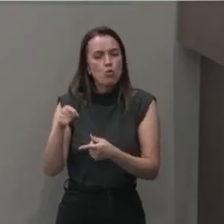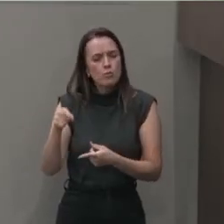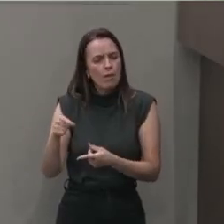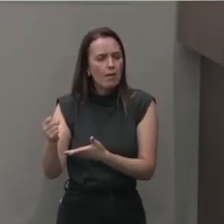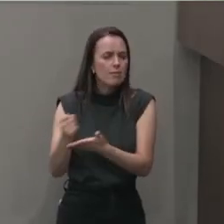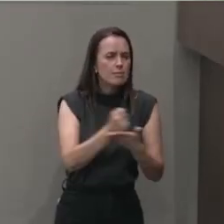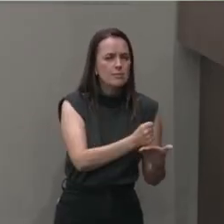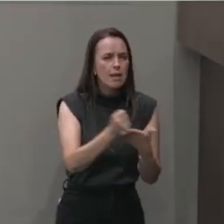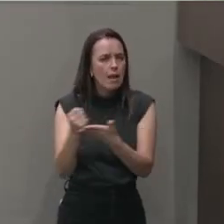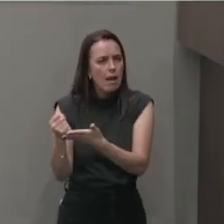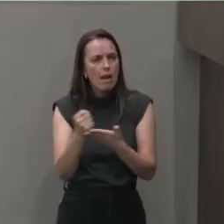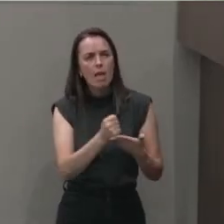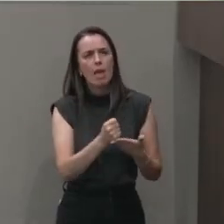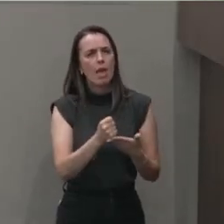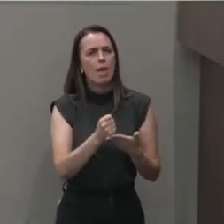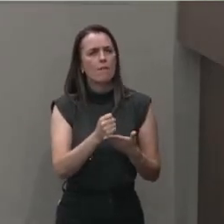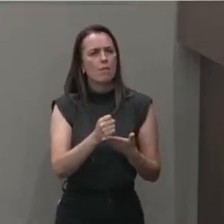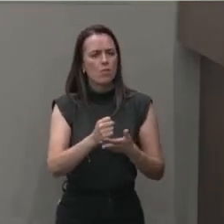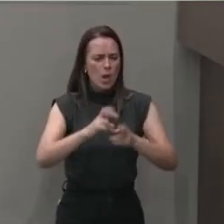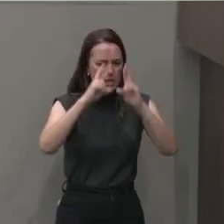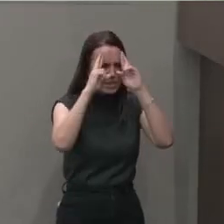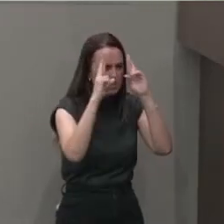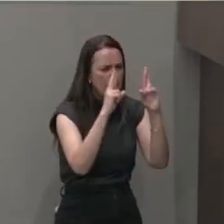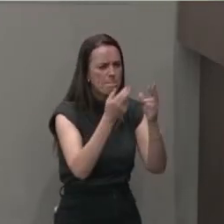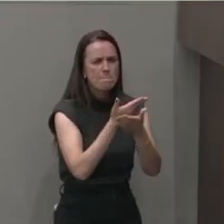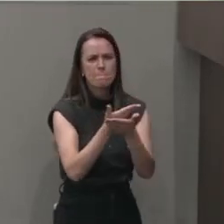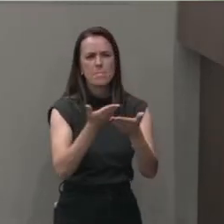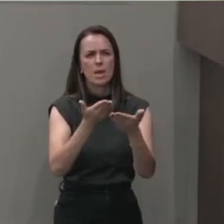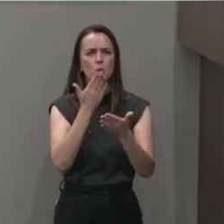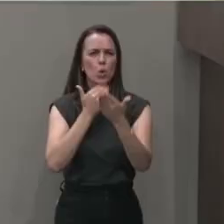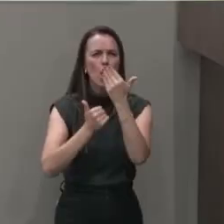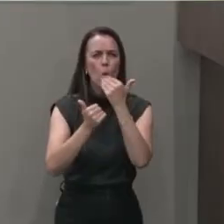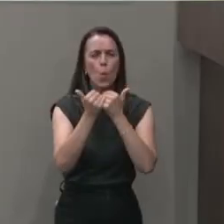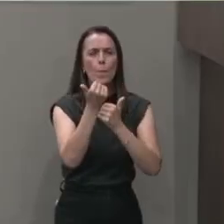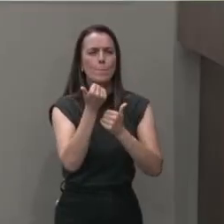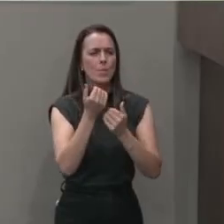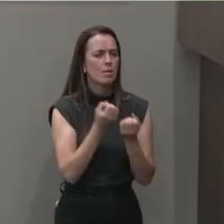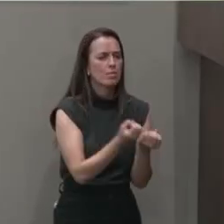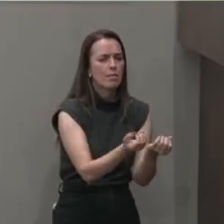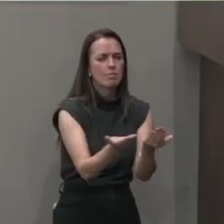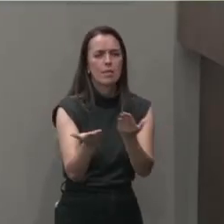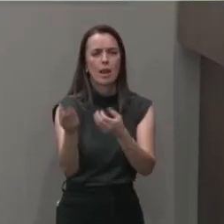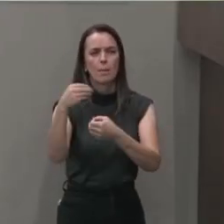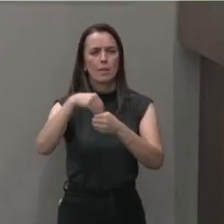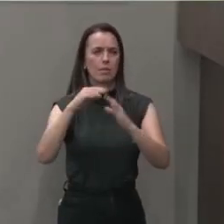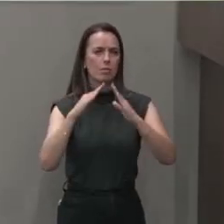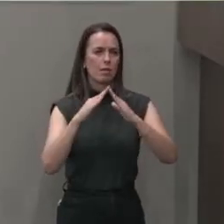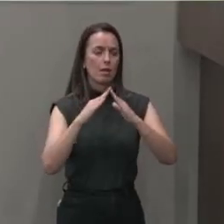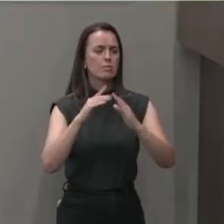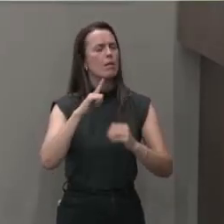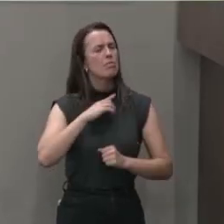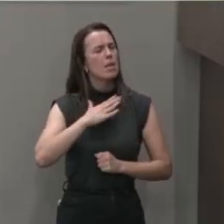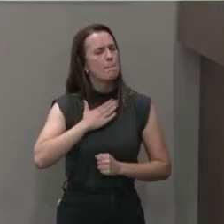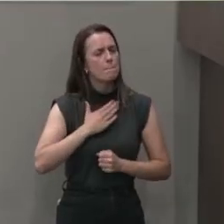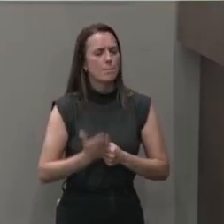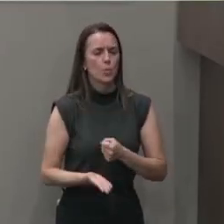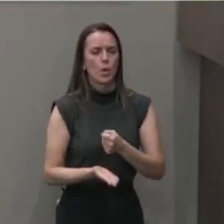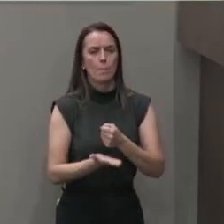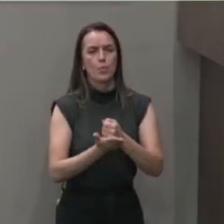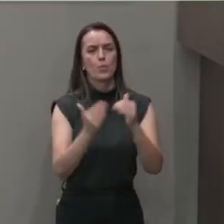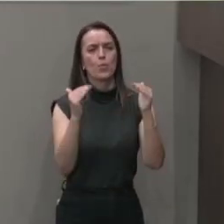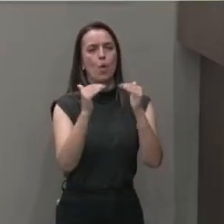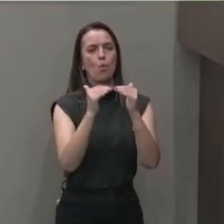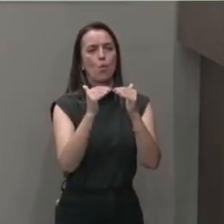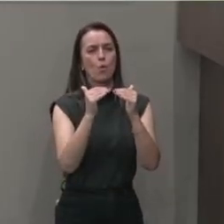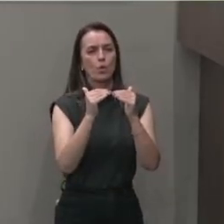entregas com todo o respeito, com todo o carinho, alimento, para dentro das nossas casas. Podem contar com o meu voto